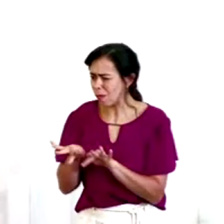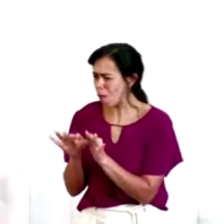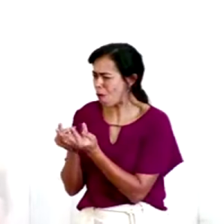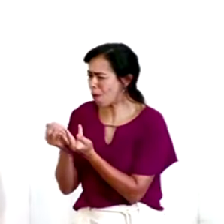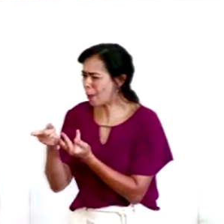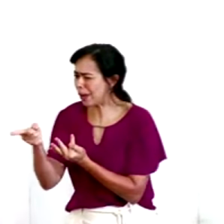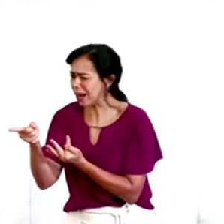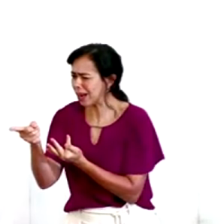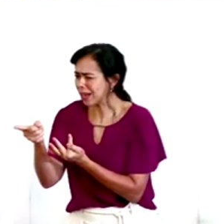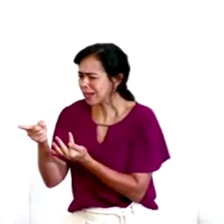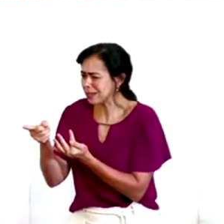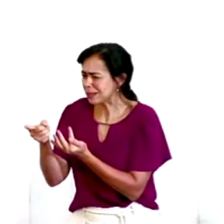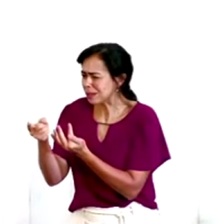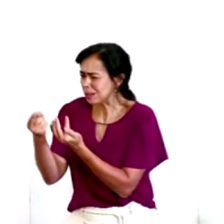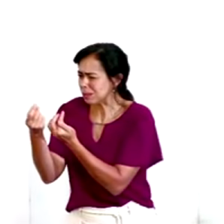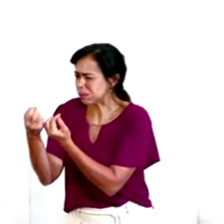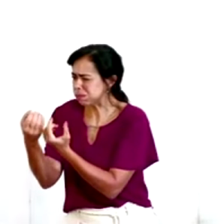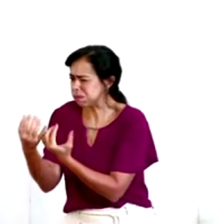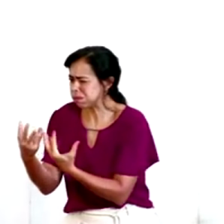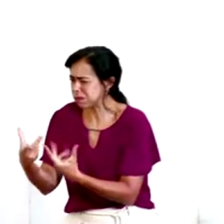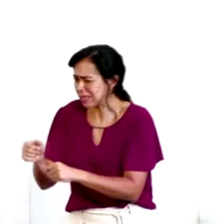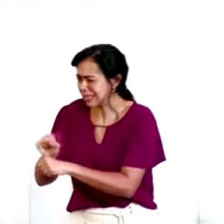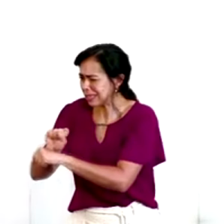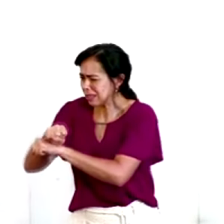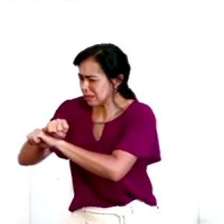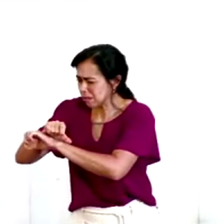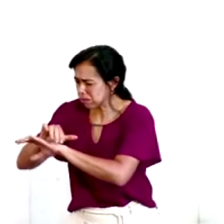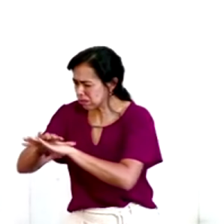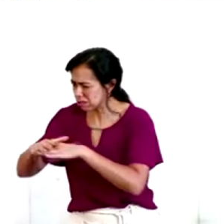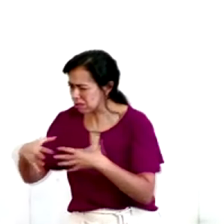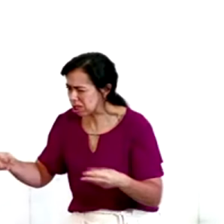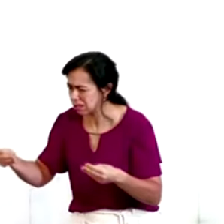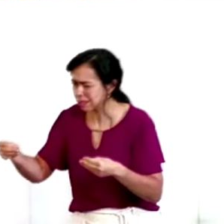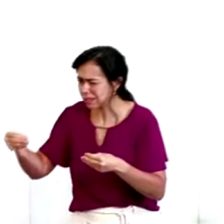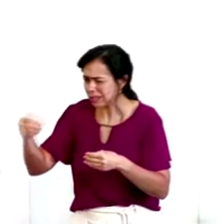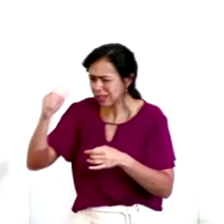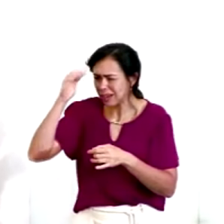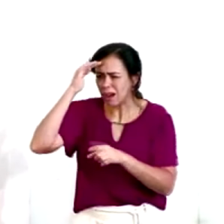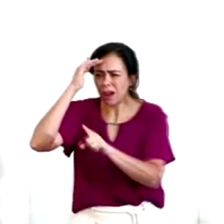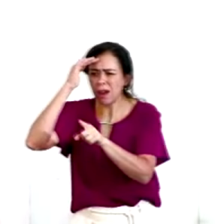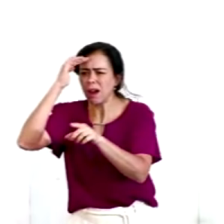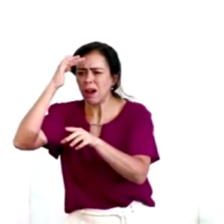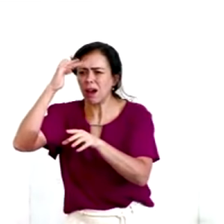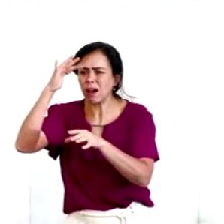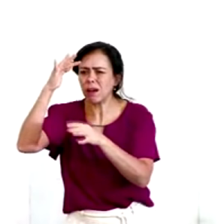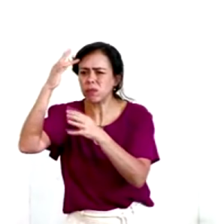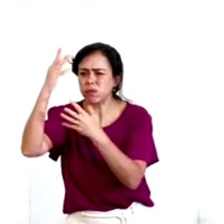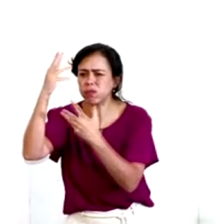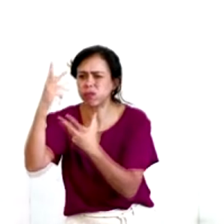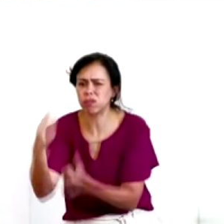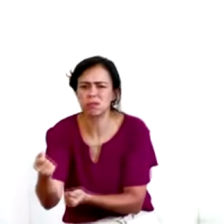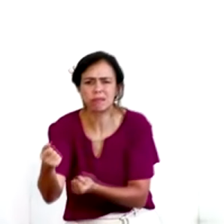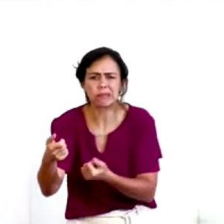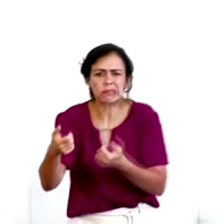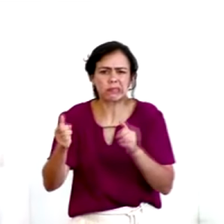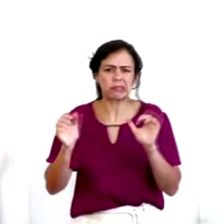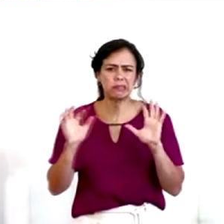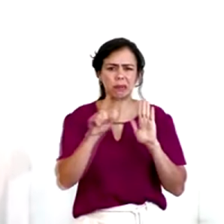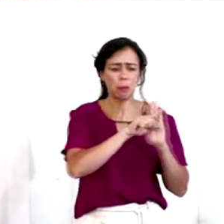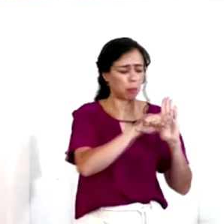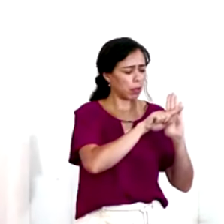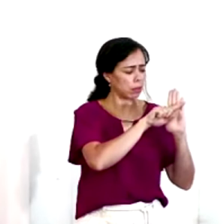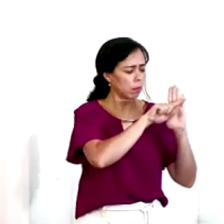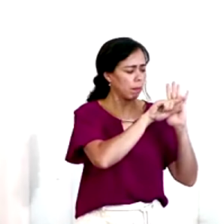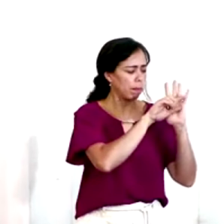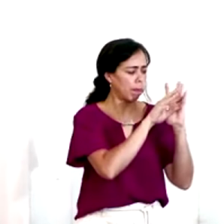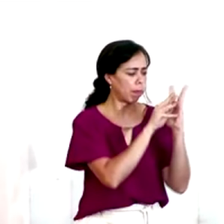famílias quebradas, despedaçadas, sem sonhos, sem planos ou planejamentos. Bem,